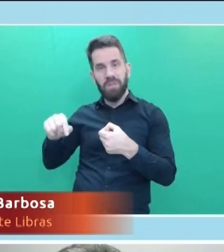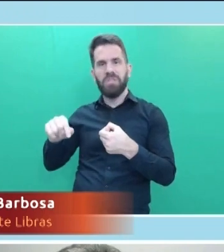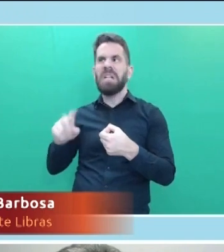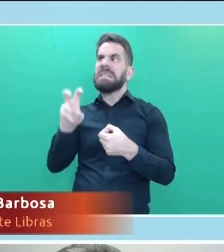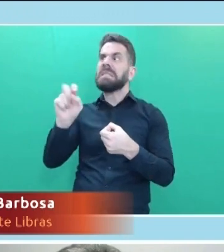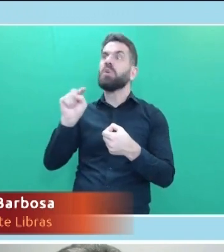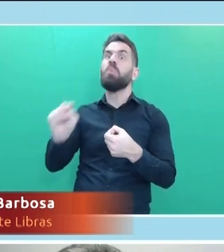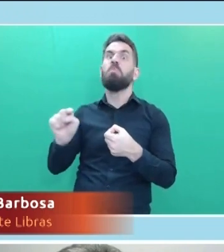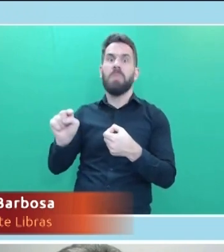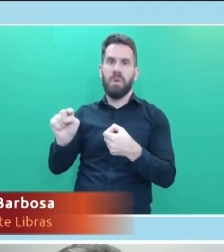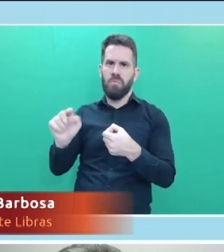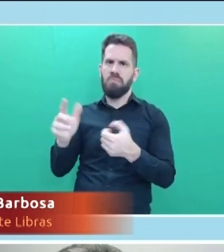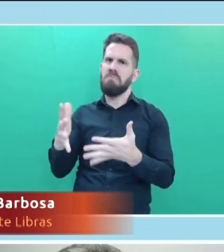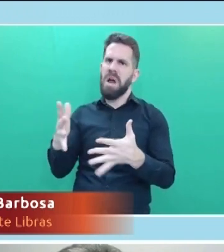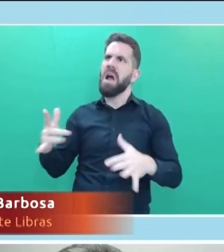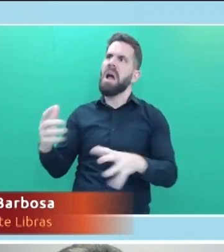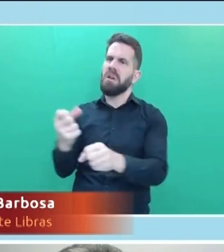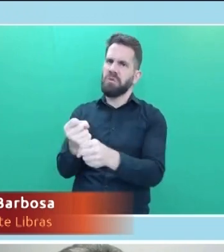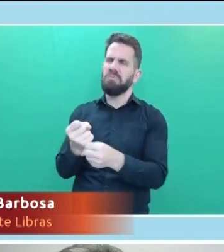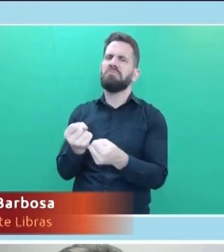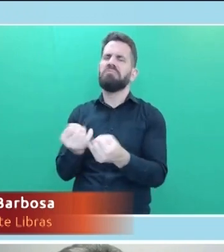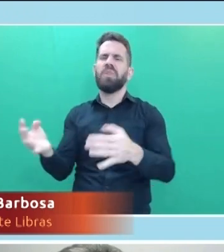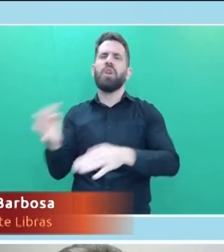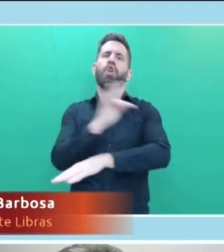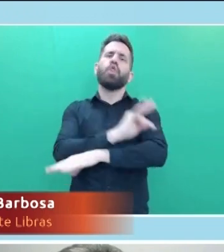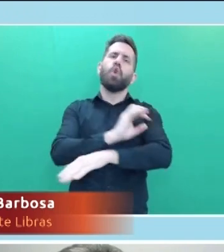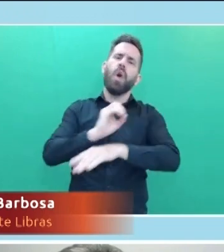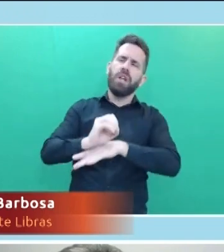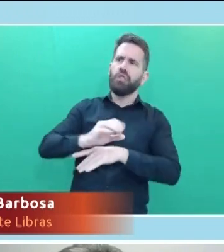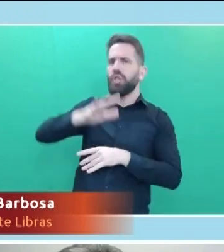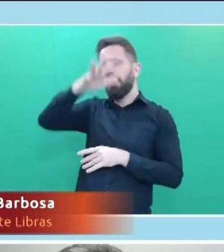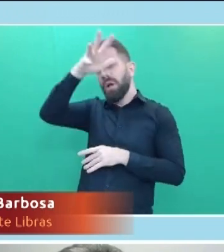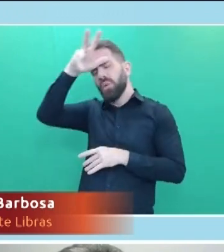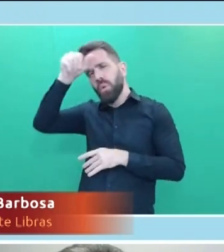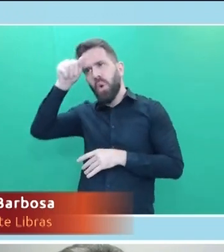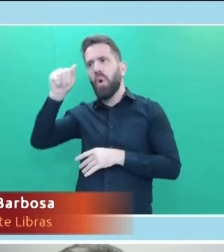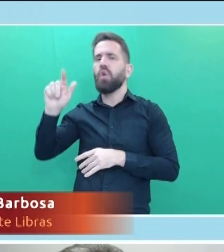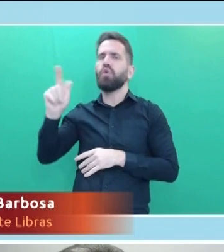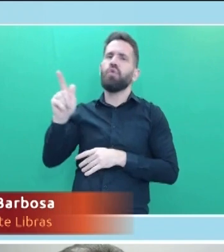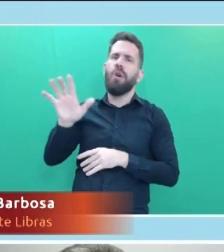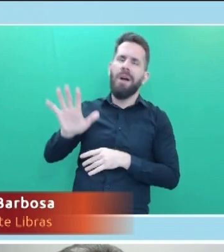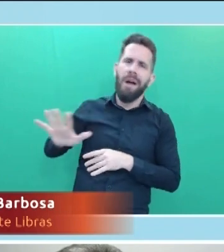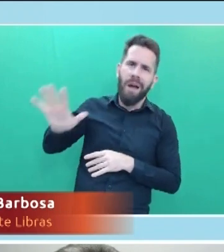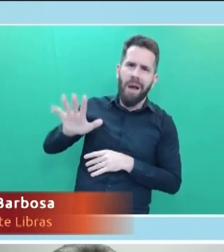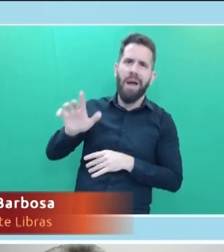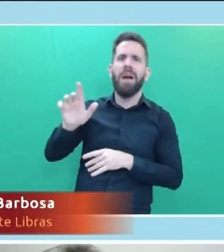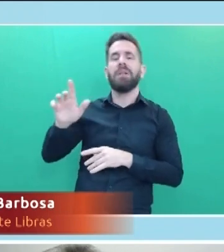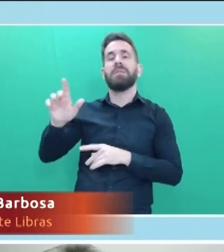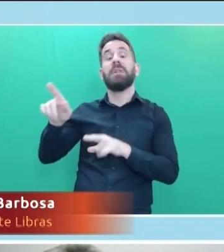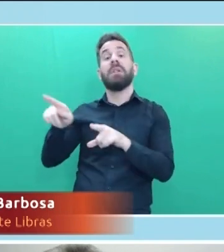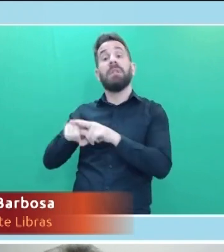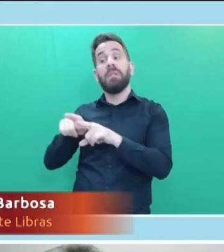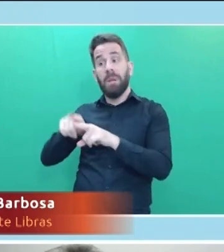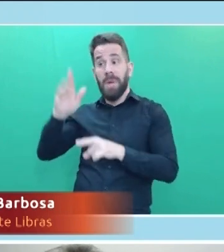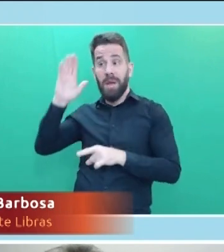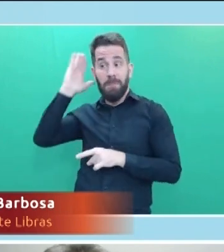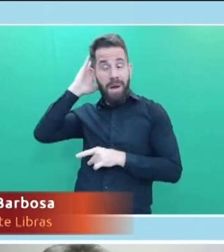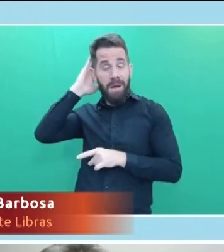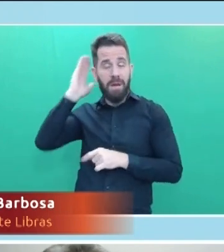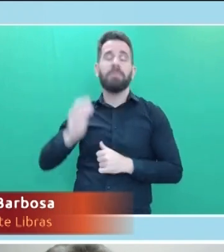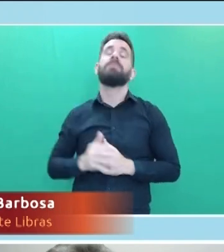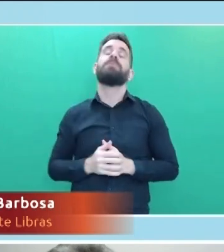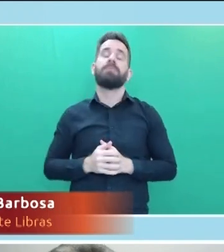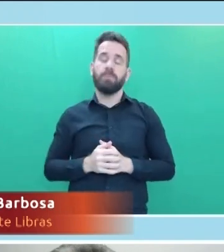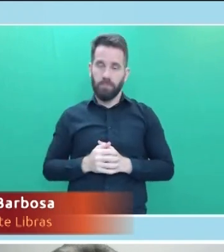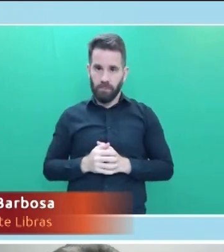território Tocantins, Mato Grosso, Goiás e Pará. Tá certo. Aqui em Goiás a gente tem, inclusive,